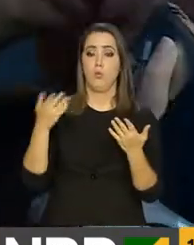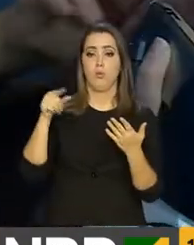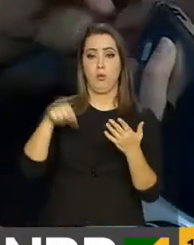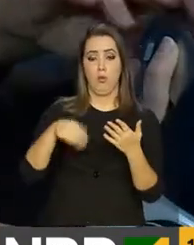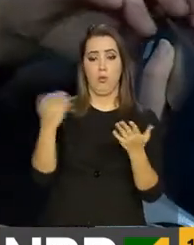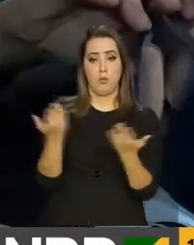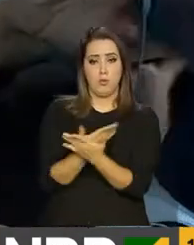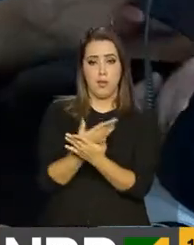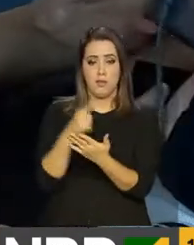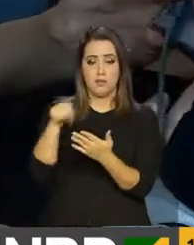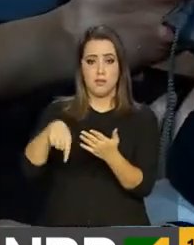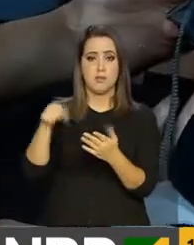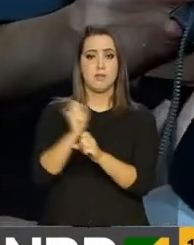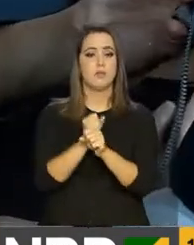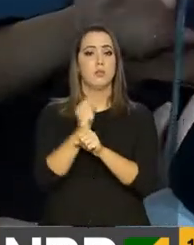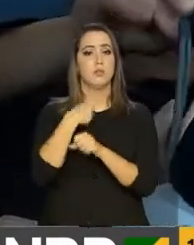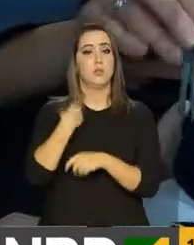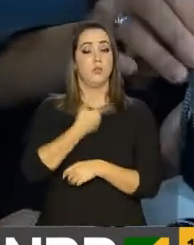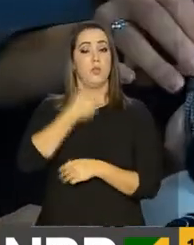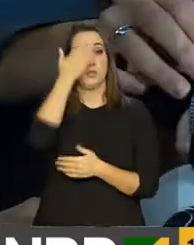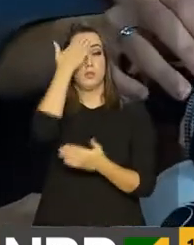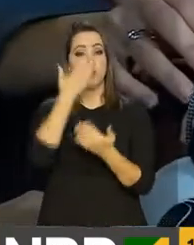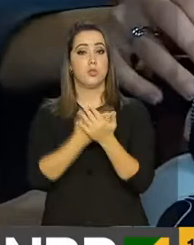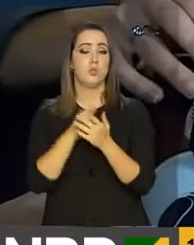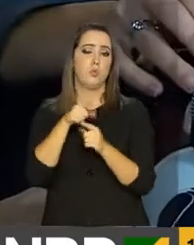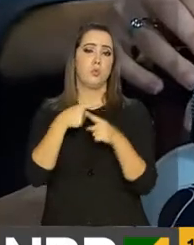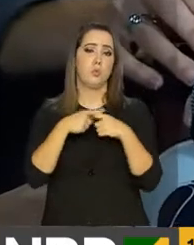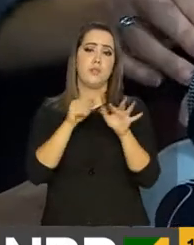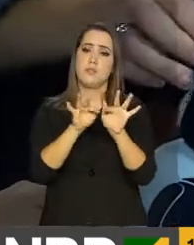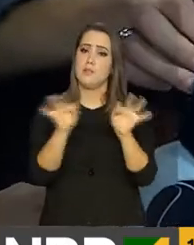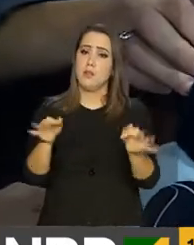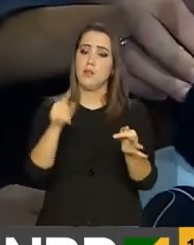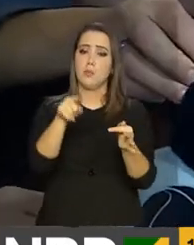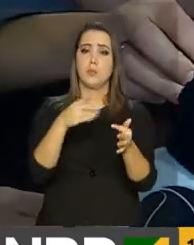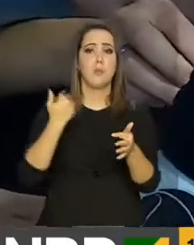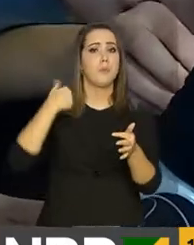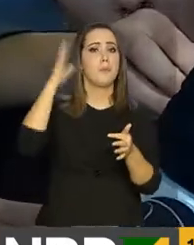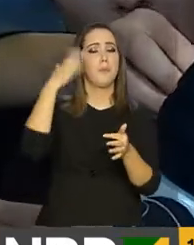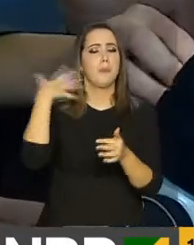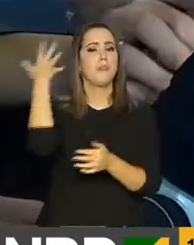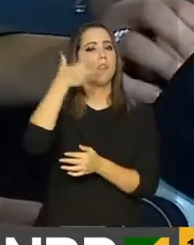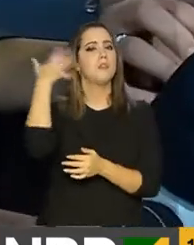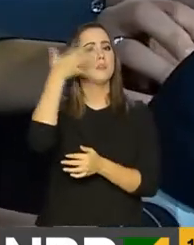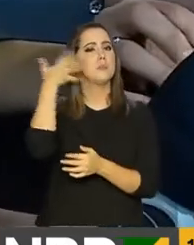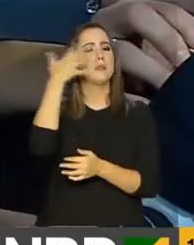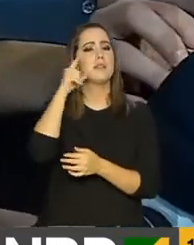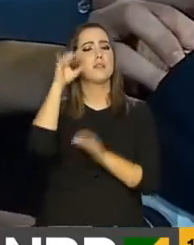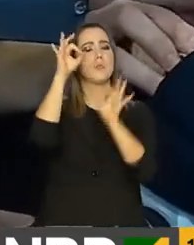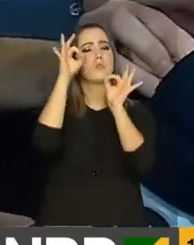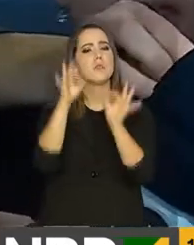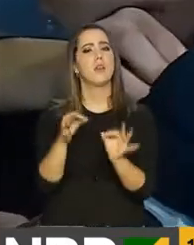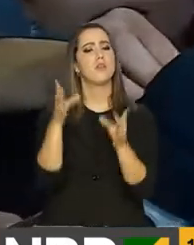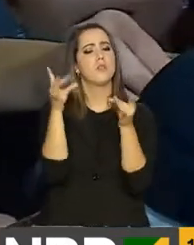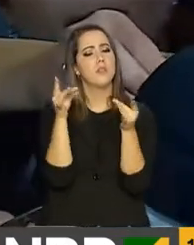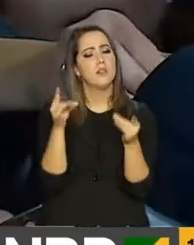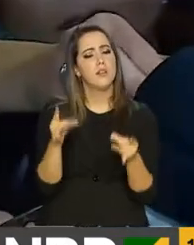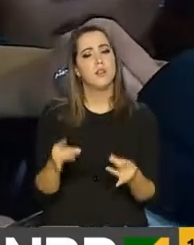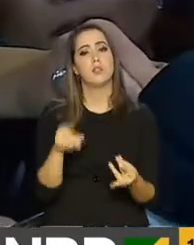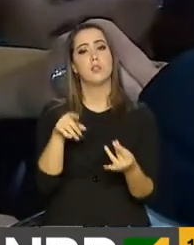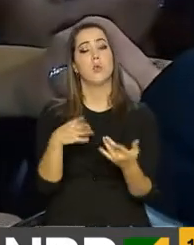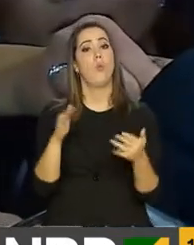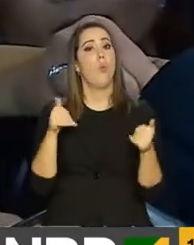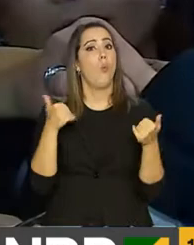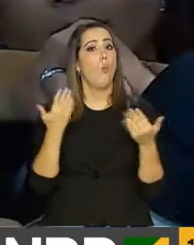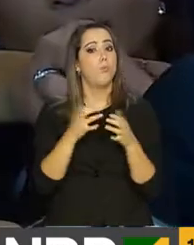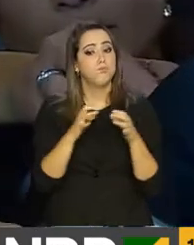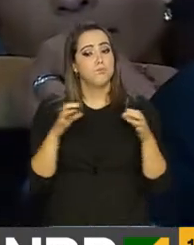com a possibilidade, até por uma razão singela. Mais do que nunca, está sendo esclarecido o tamanho exato da